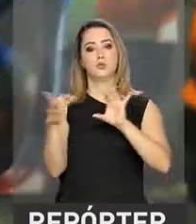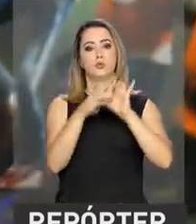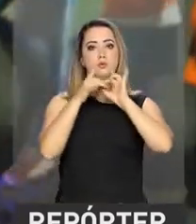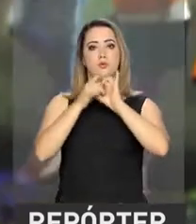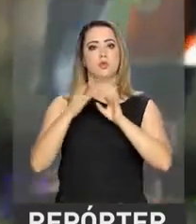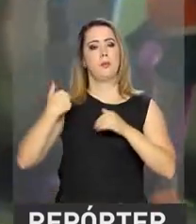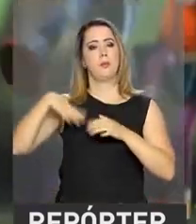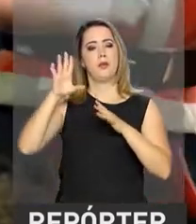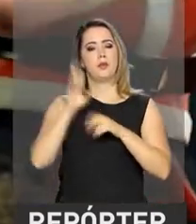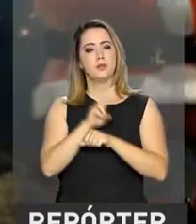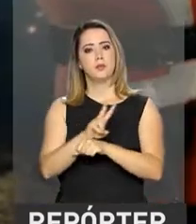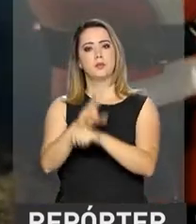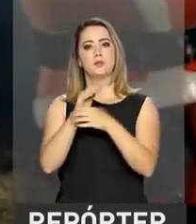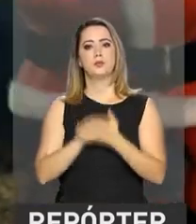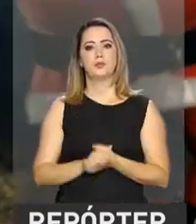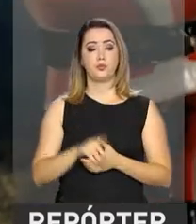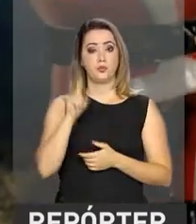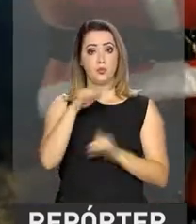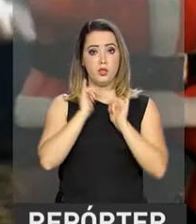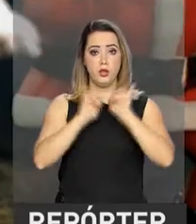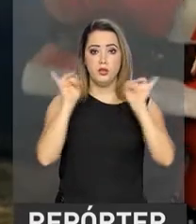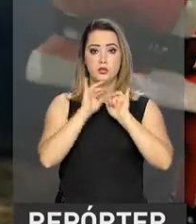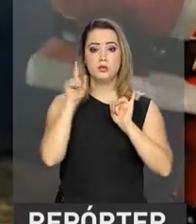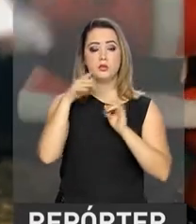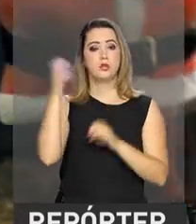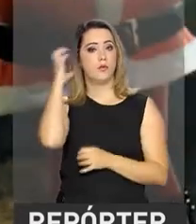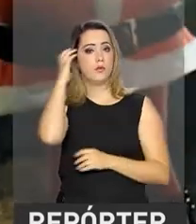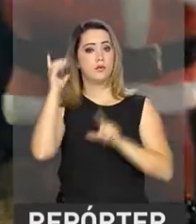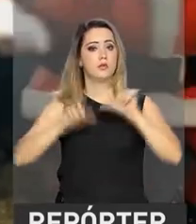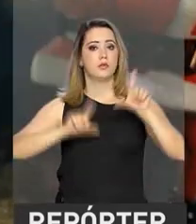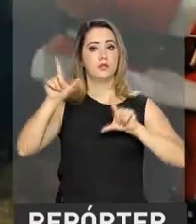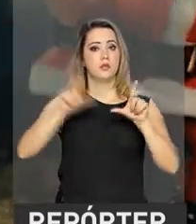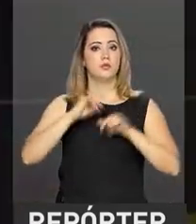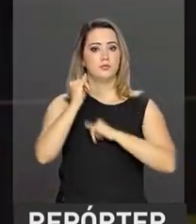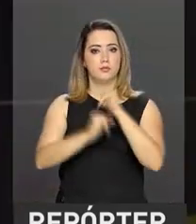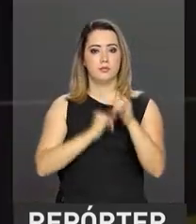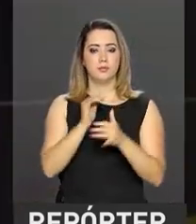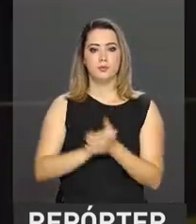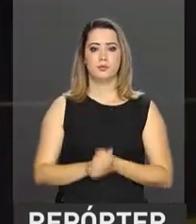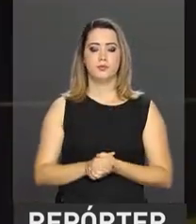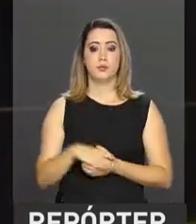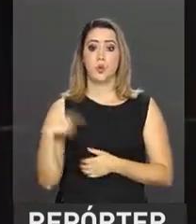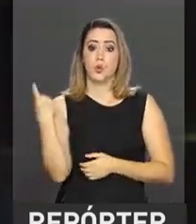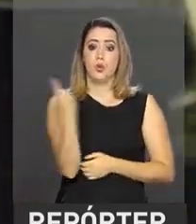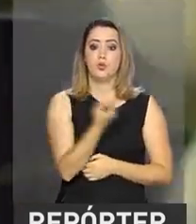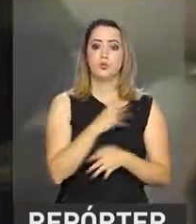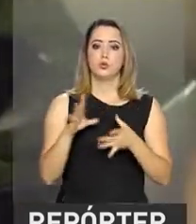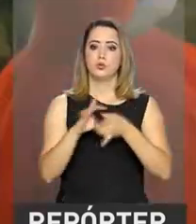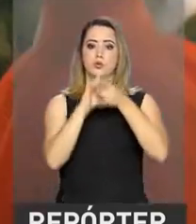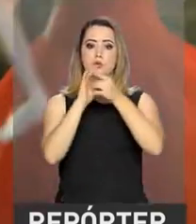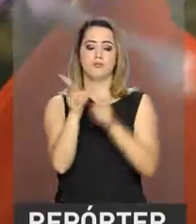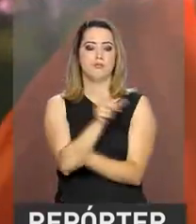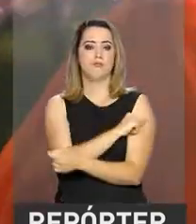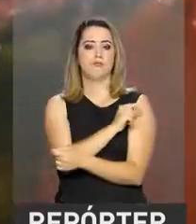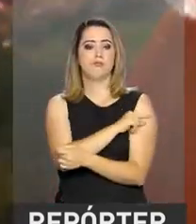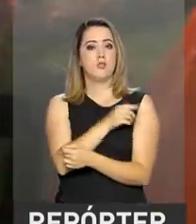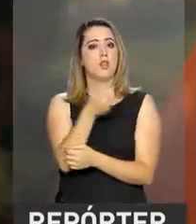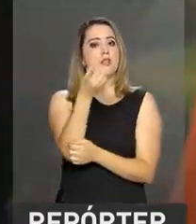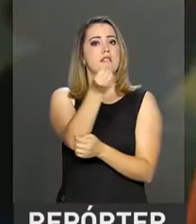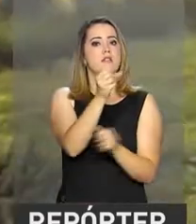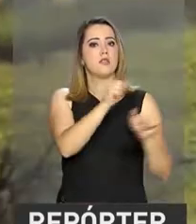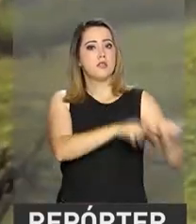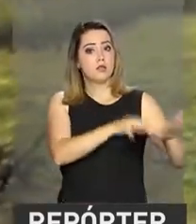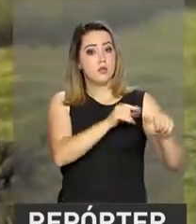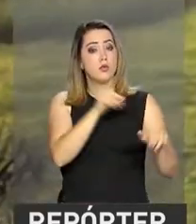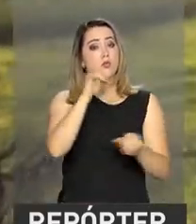fica mais protegido ea divulgação em rádio tv e internet todo mundo unido na vacina seu 16 de